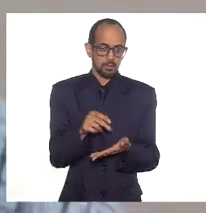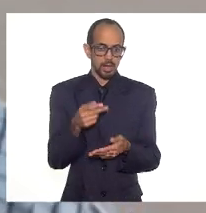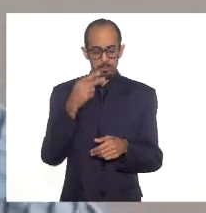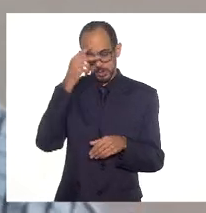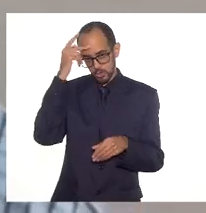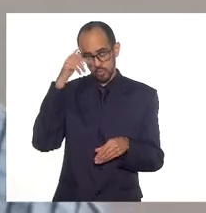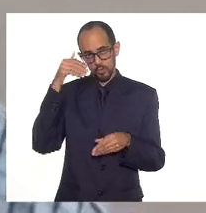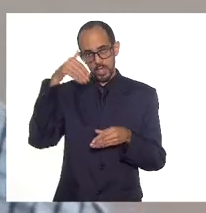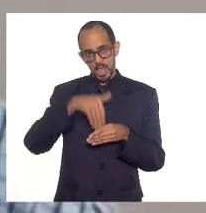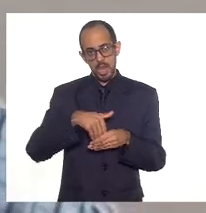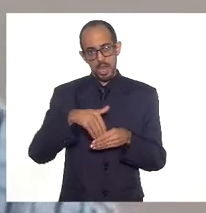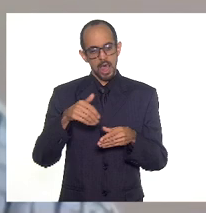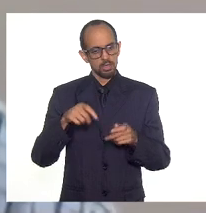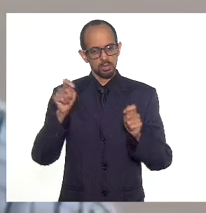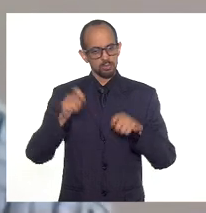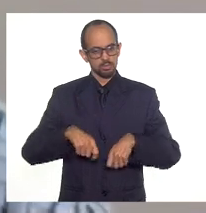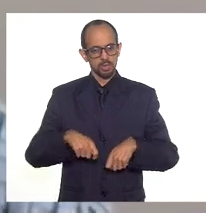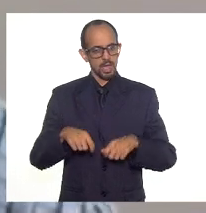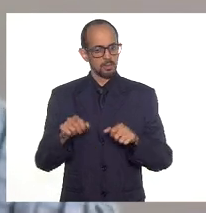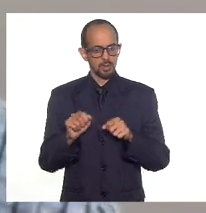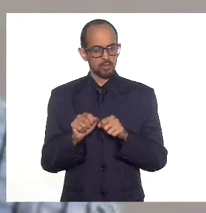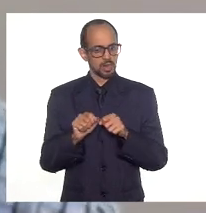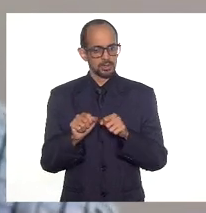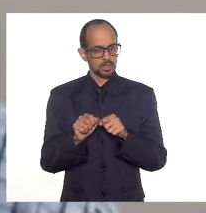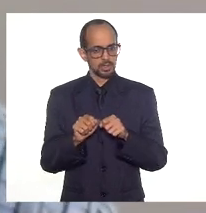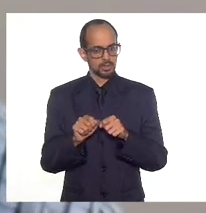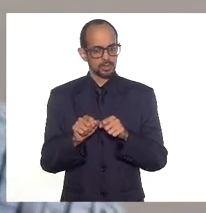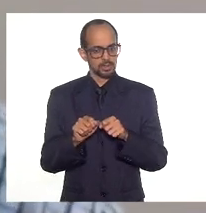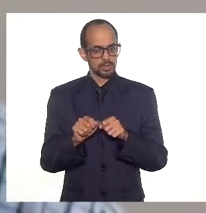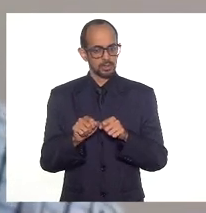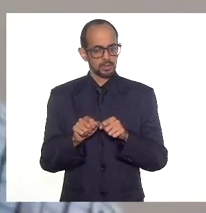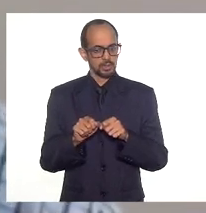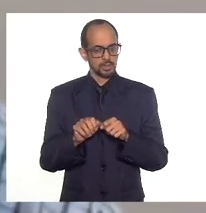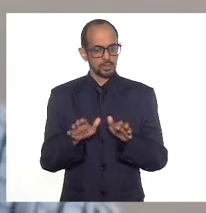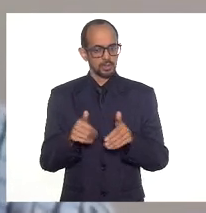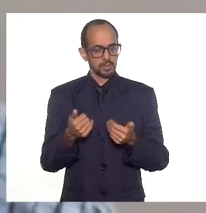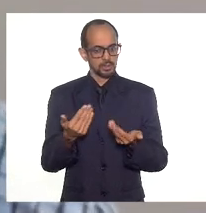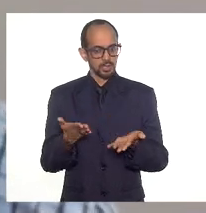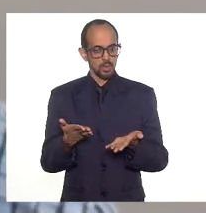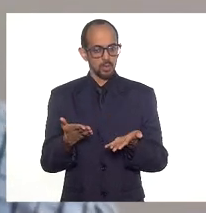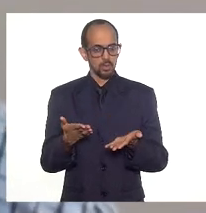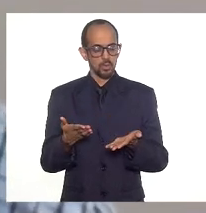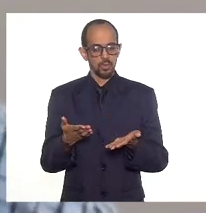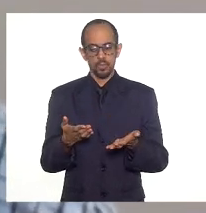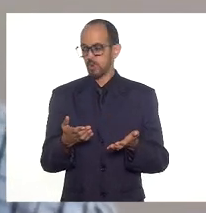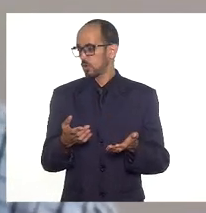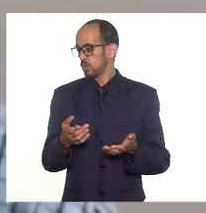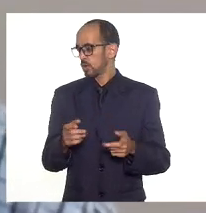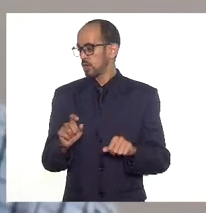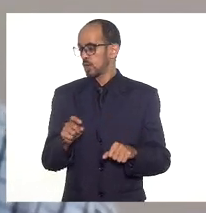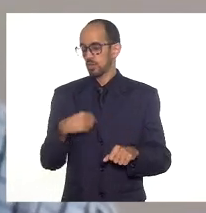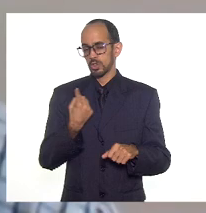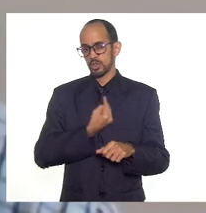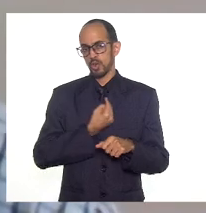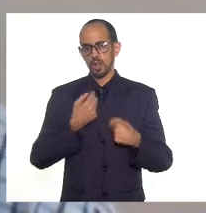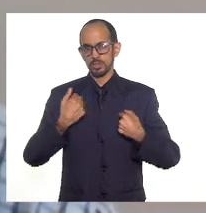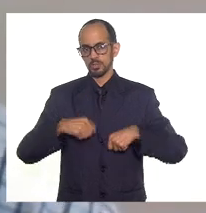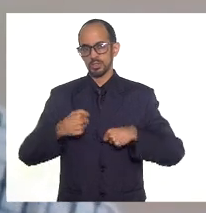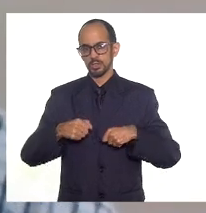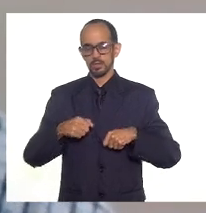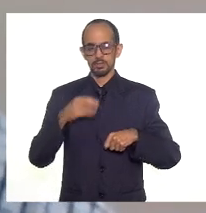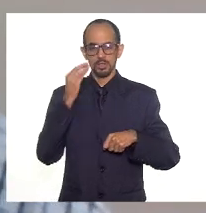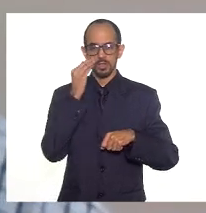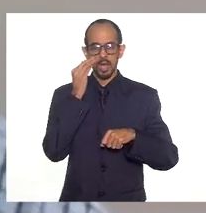estar implementando, quer dizer, mas é disso que se trata, eu acho que é isso que a gente tem que estar procurando, quer dizer, olhar, mas quer